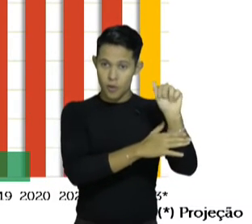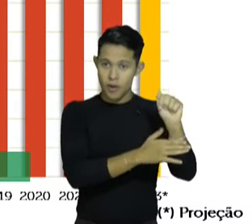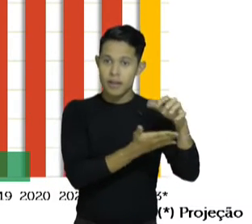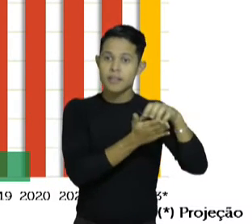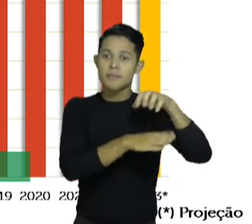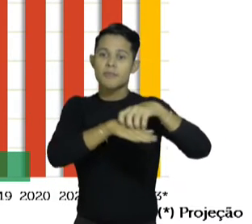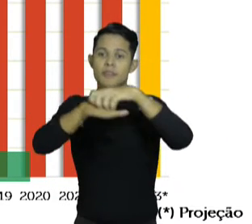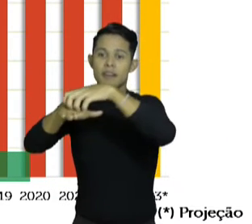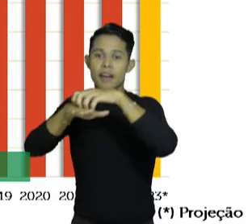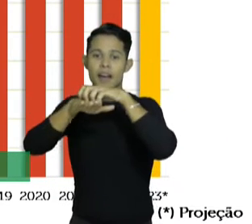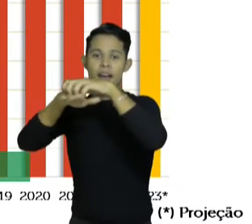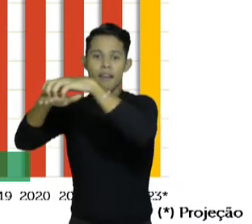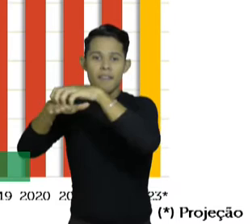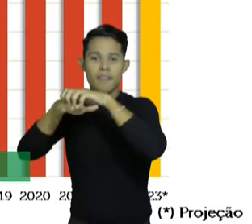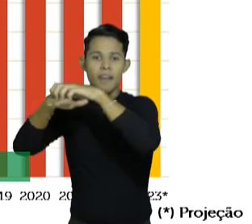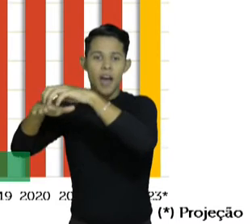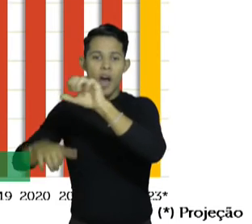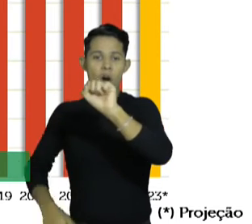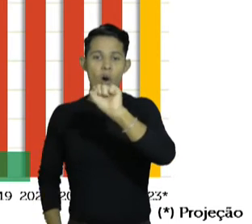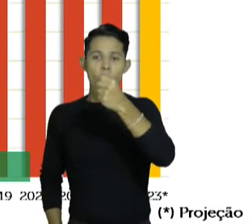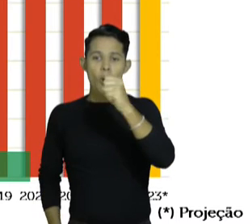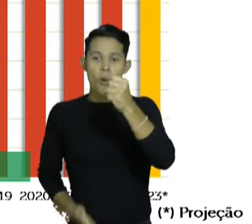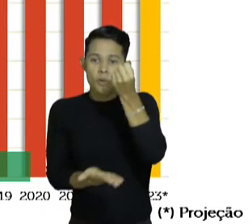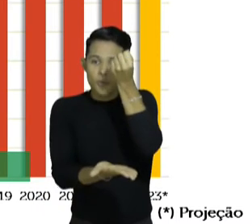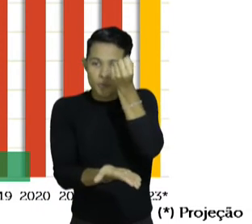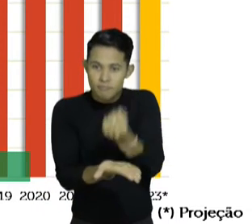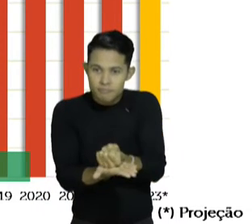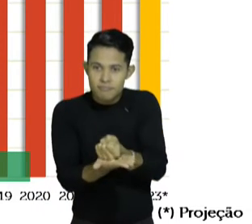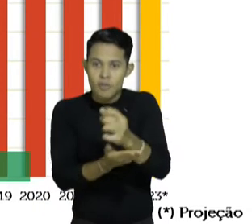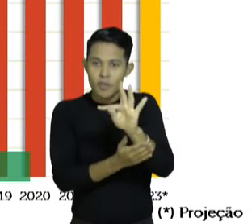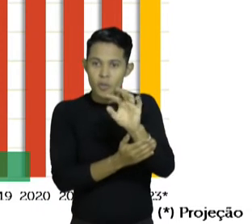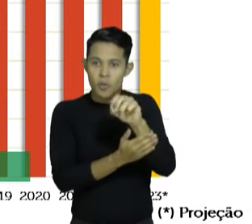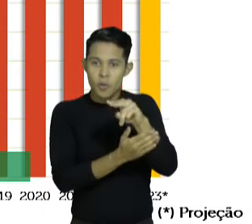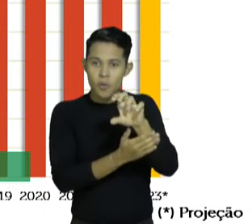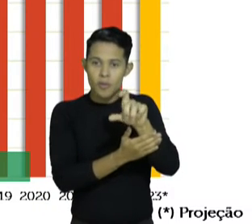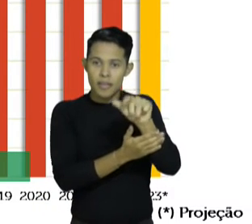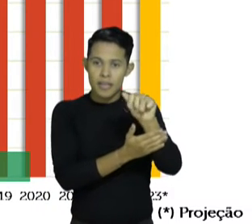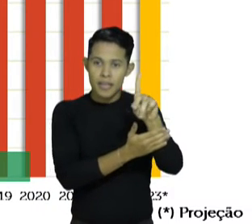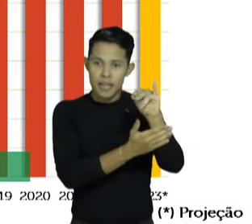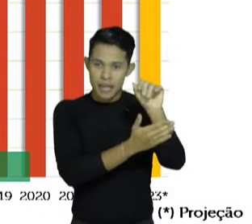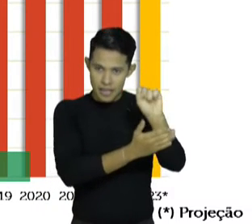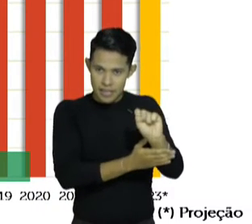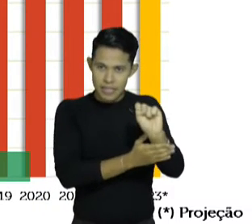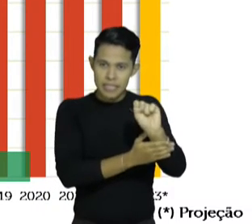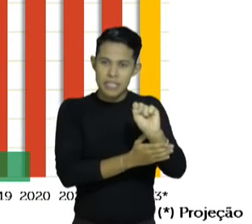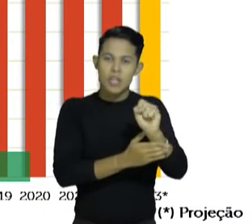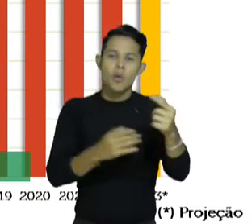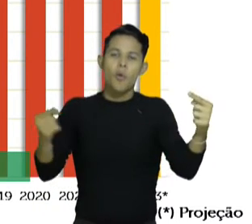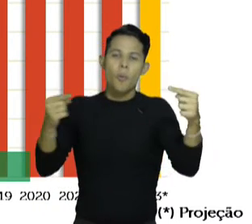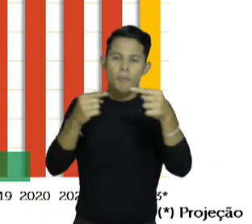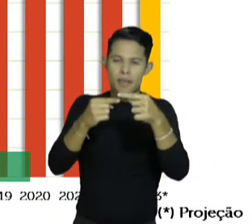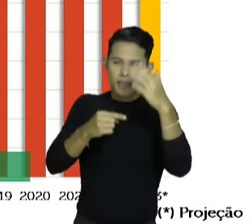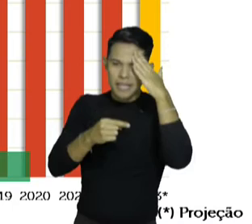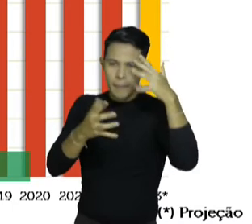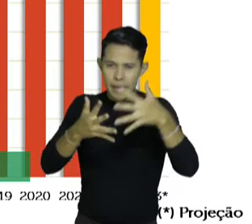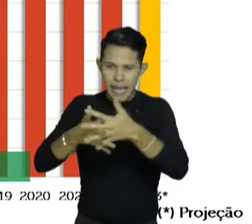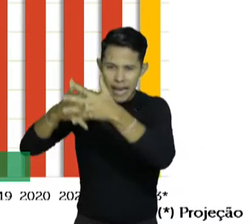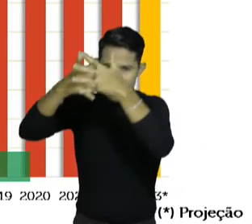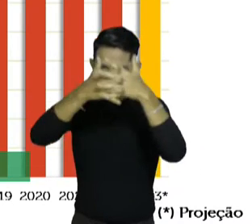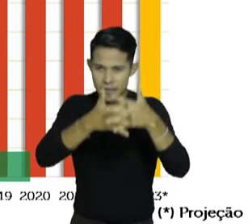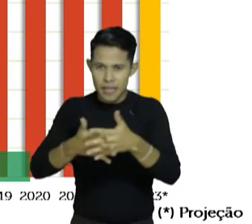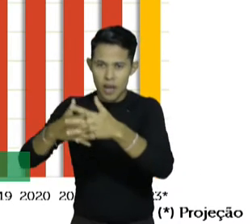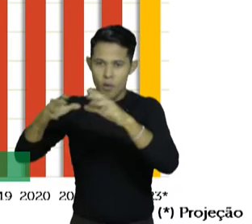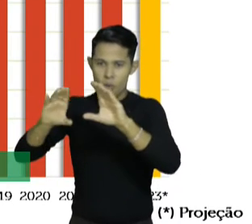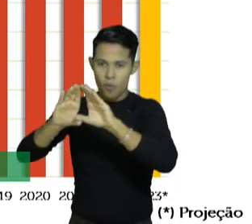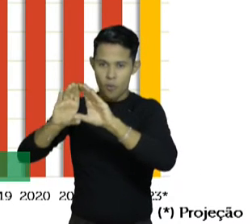não convive muito com isso aí é é mais ou menos 250 carretas ou aqueles contêineres lá tá contêineres que